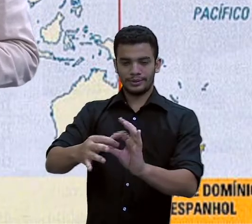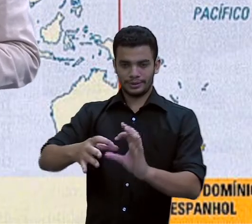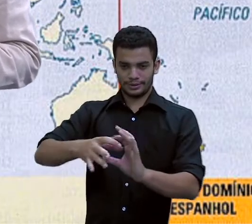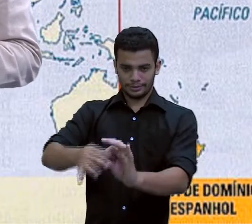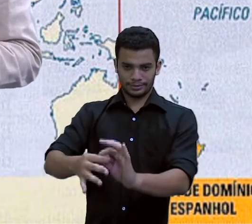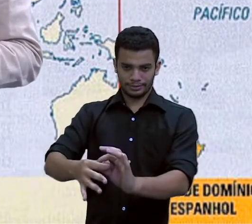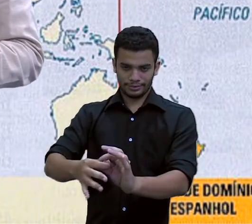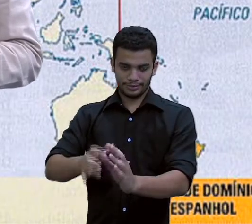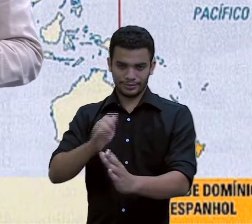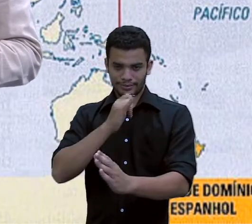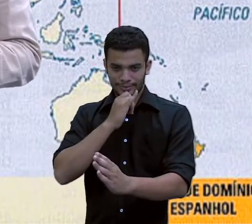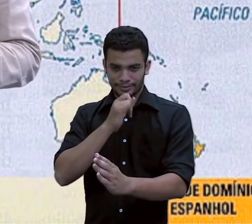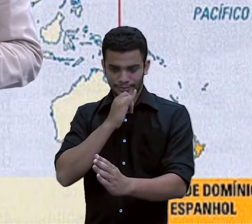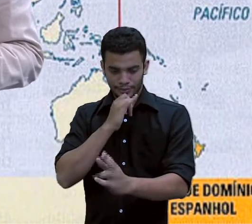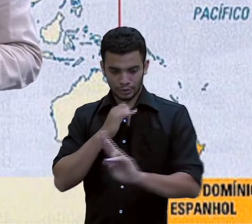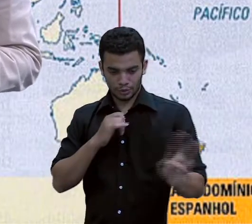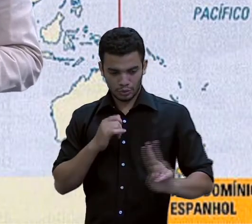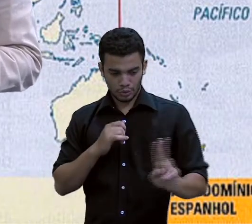descobrimentos. Em